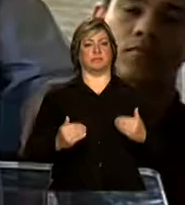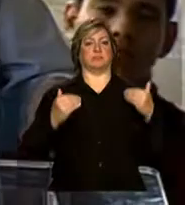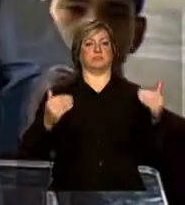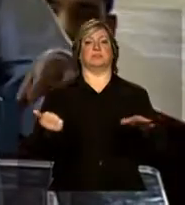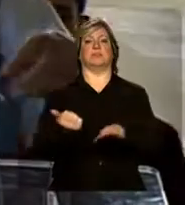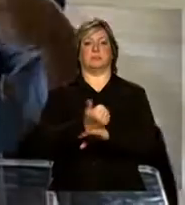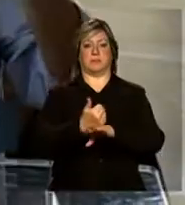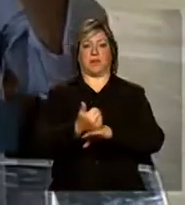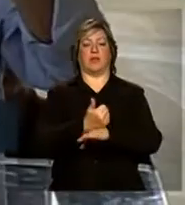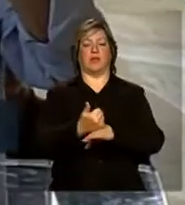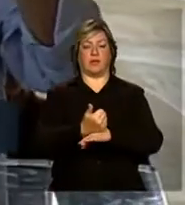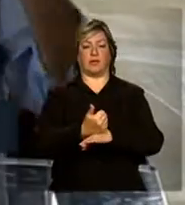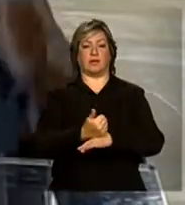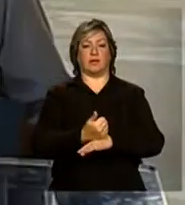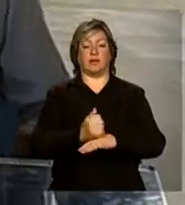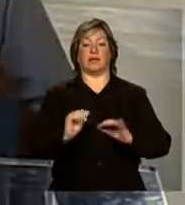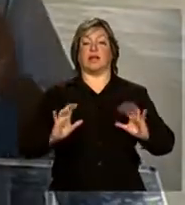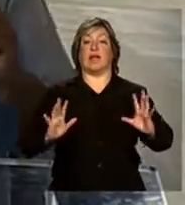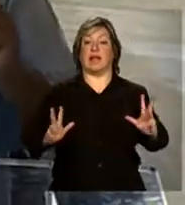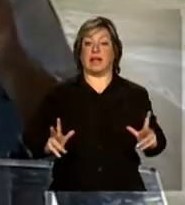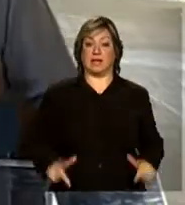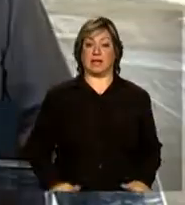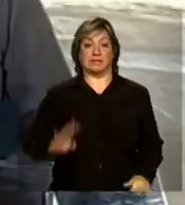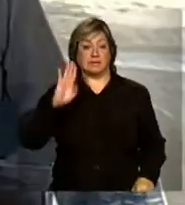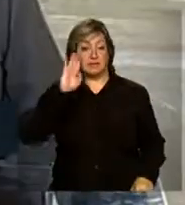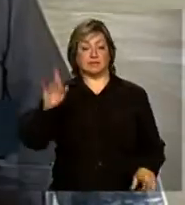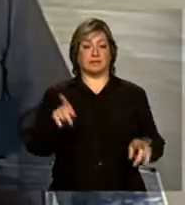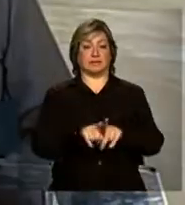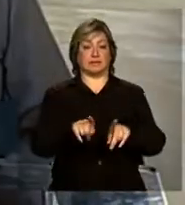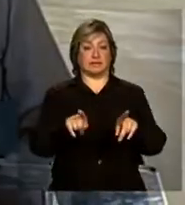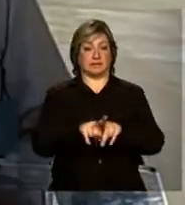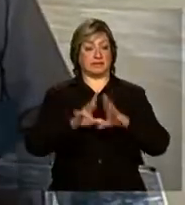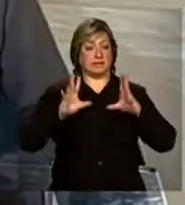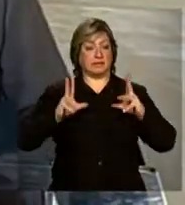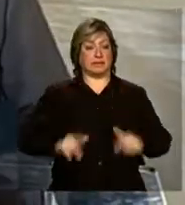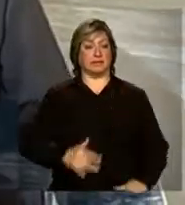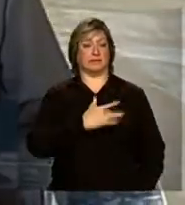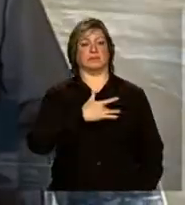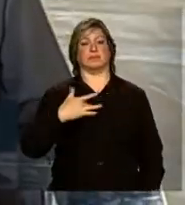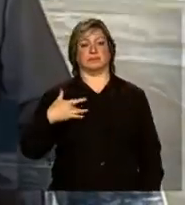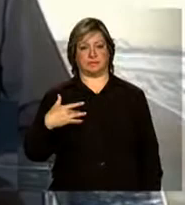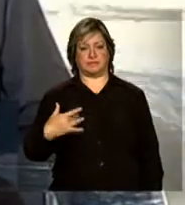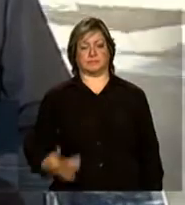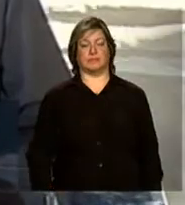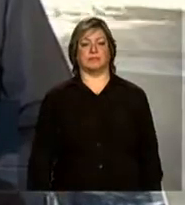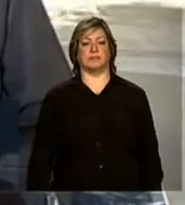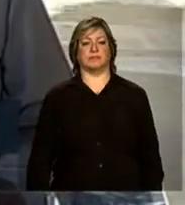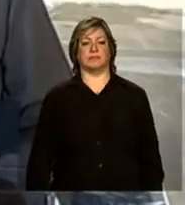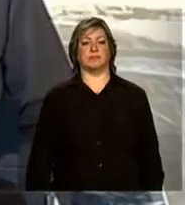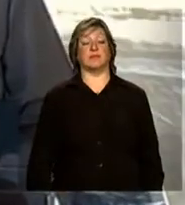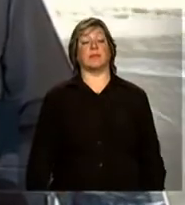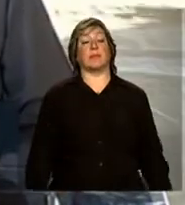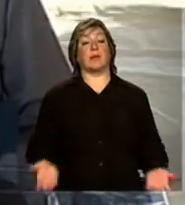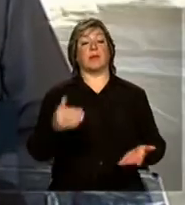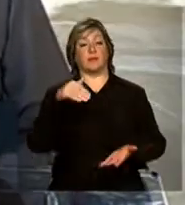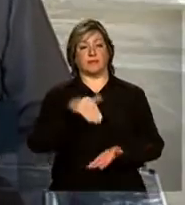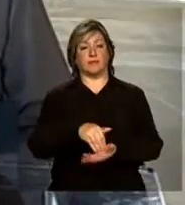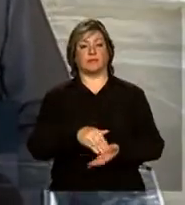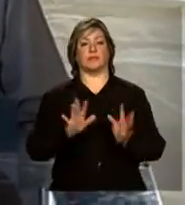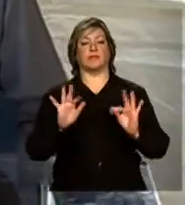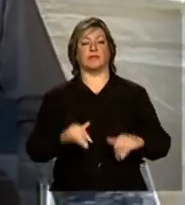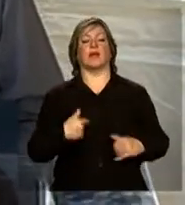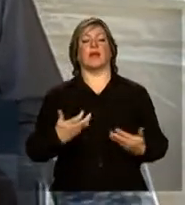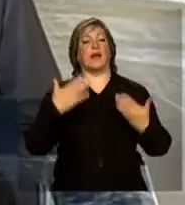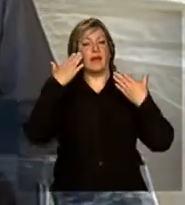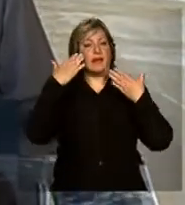em termos de limpeza e sobretudo em termos de higienização por último para encerrar